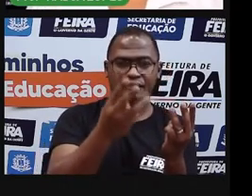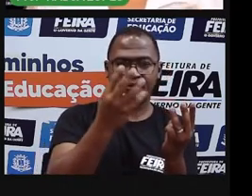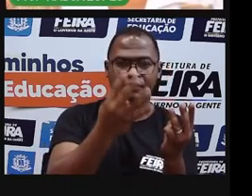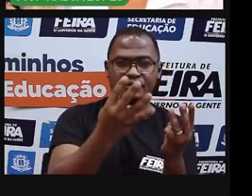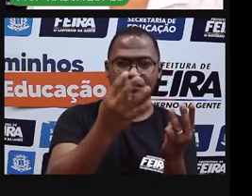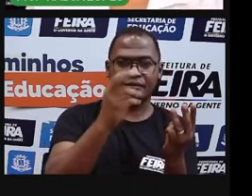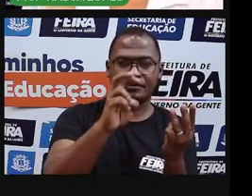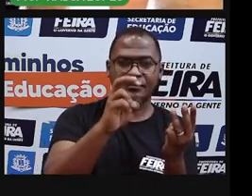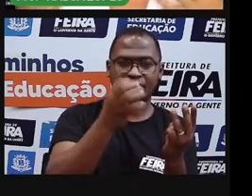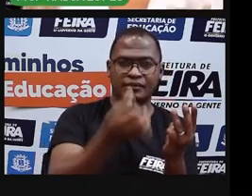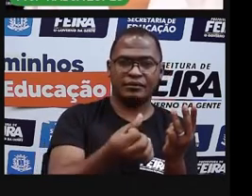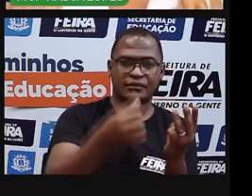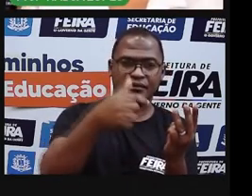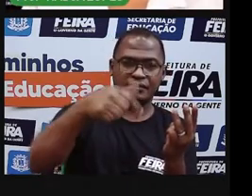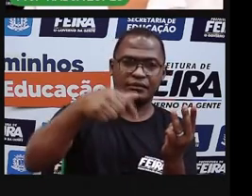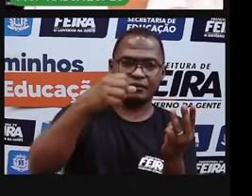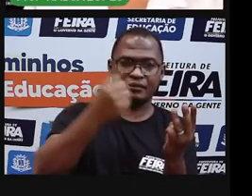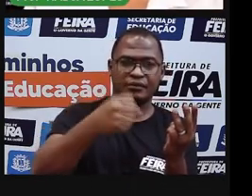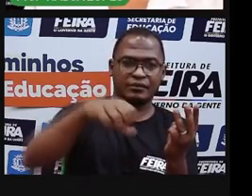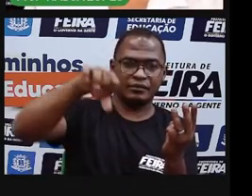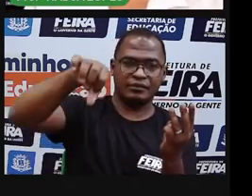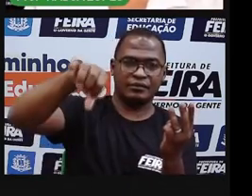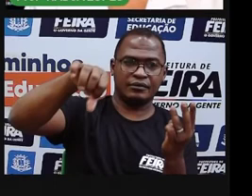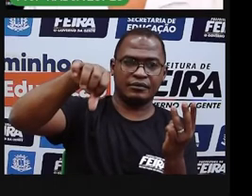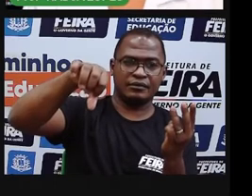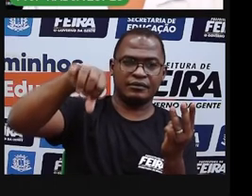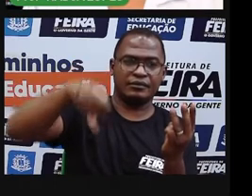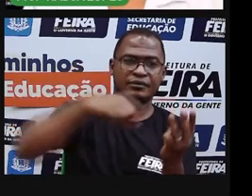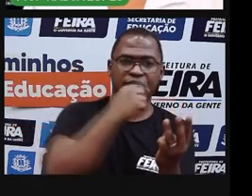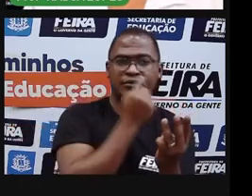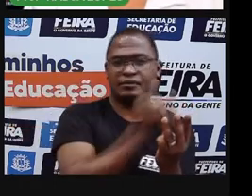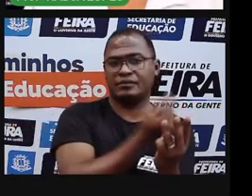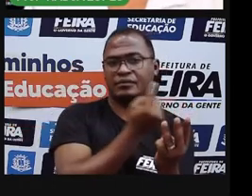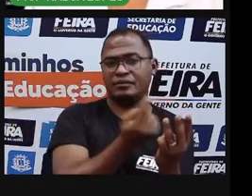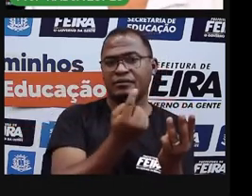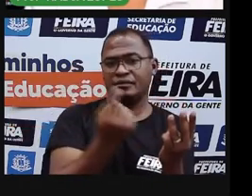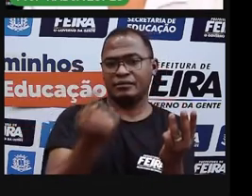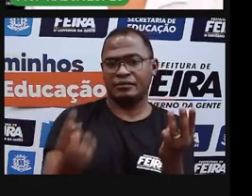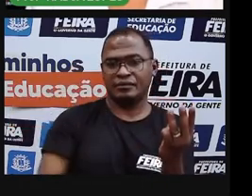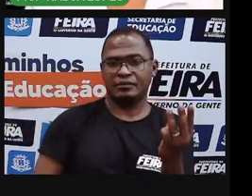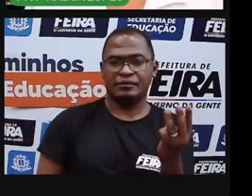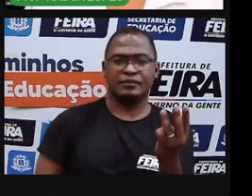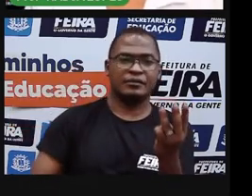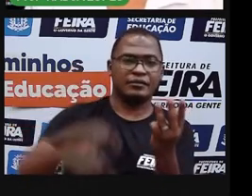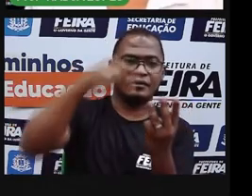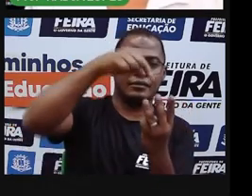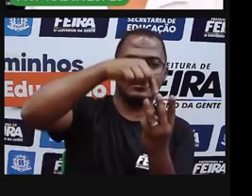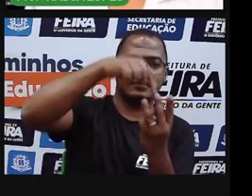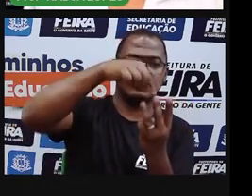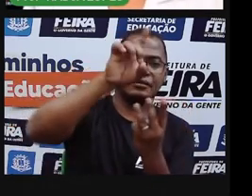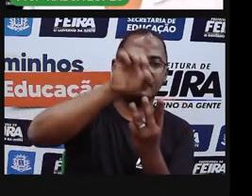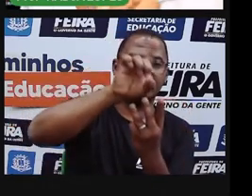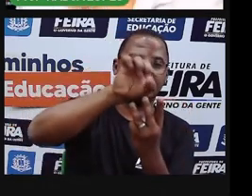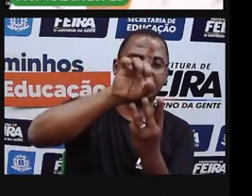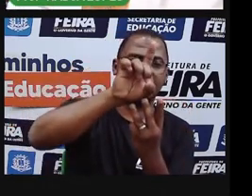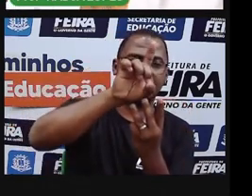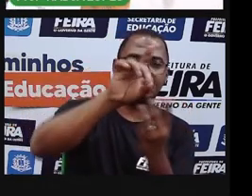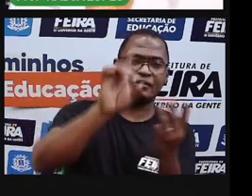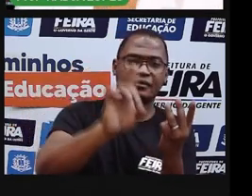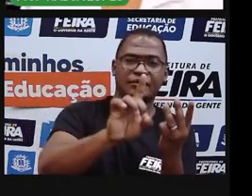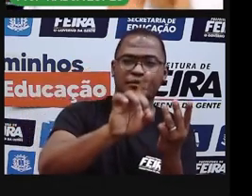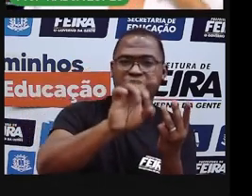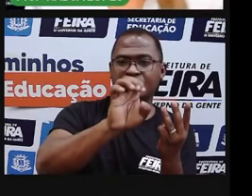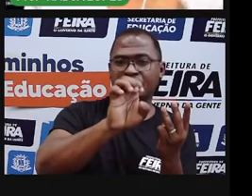123456789 aquela vontade de um em um objeto as dezenas são as classes a